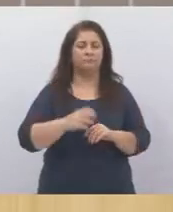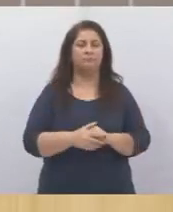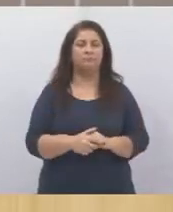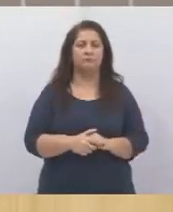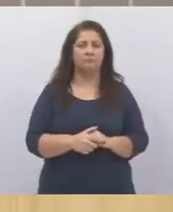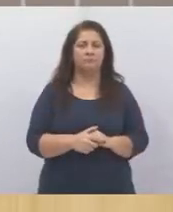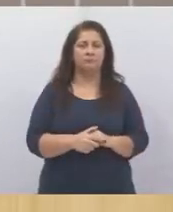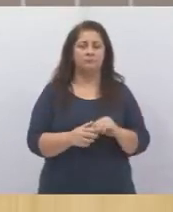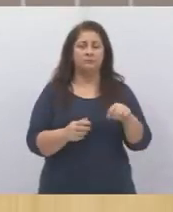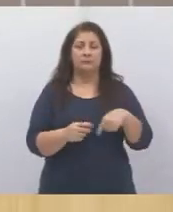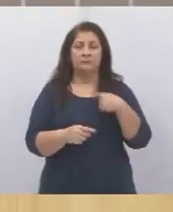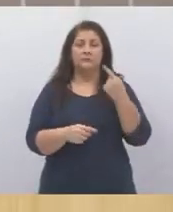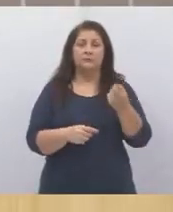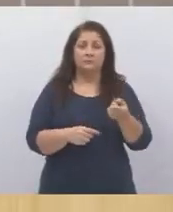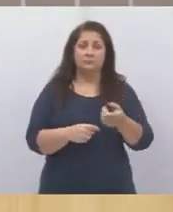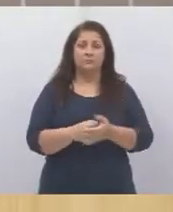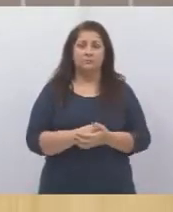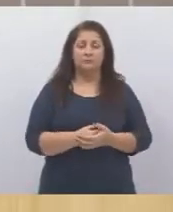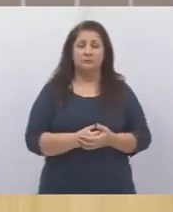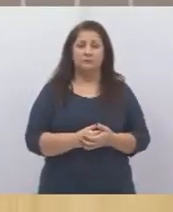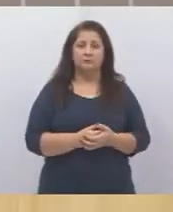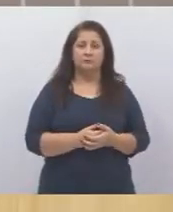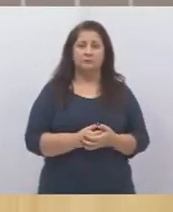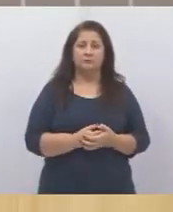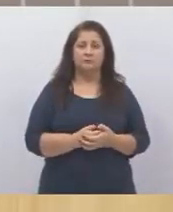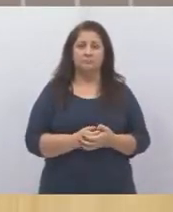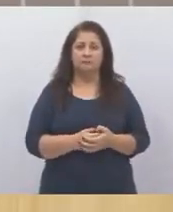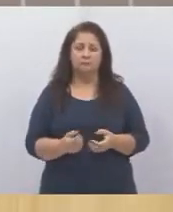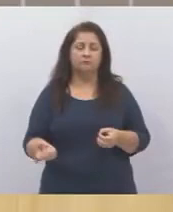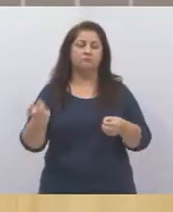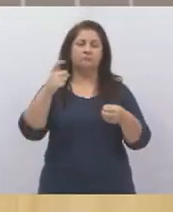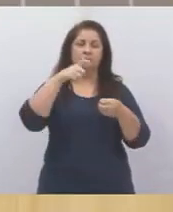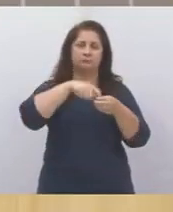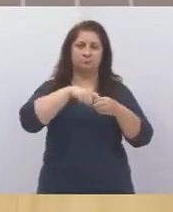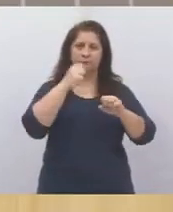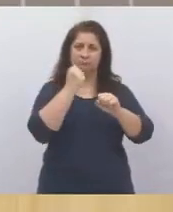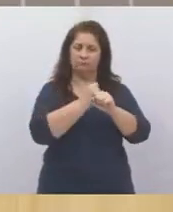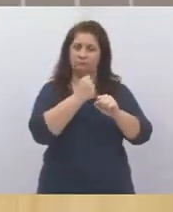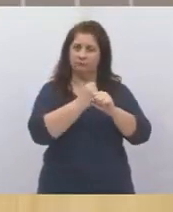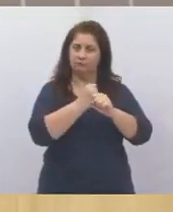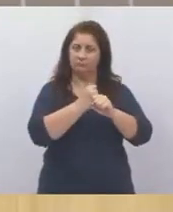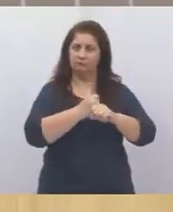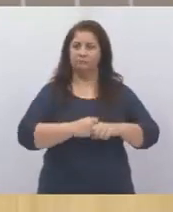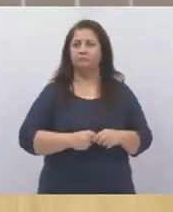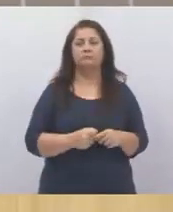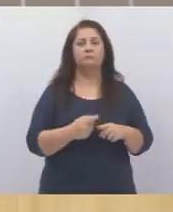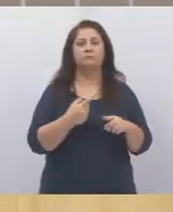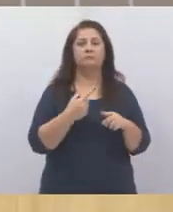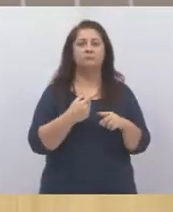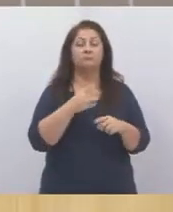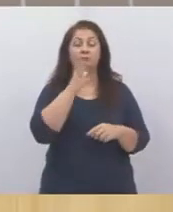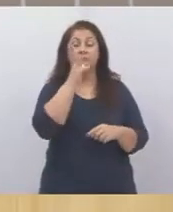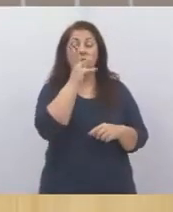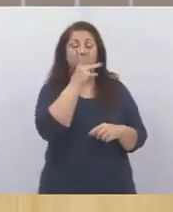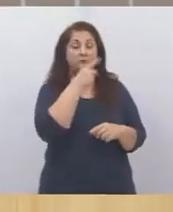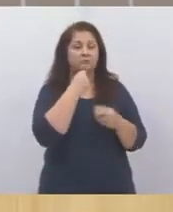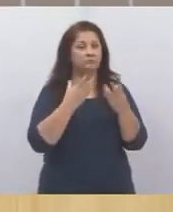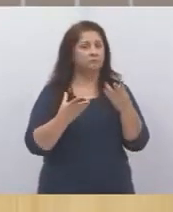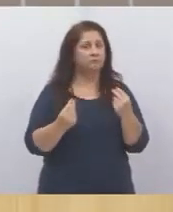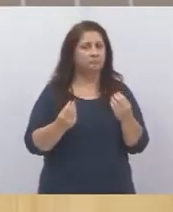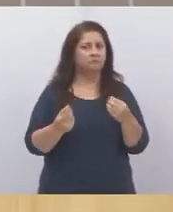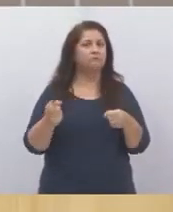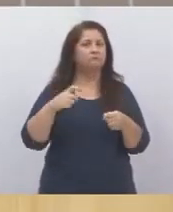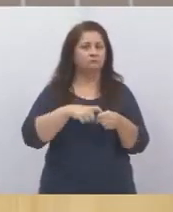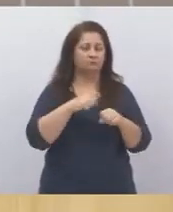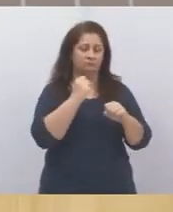aí essa obra na verdade ela foi retomada por falta de repente demorou-se Para retomar tudo